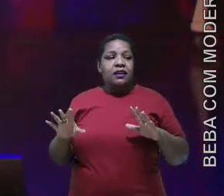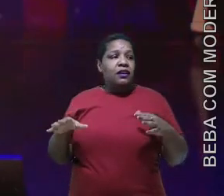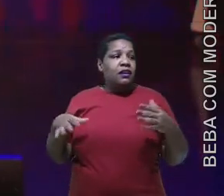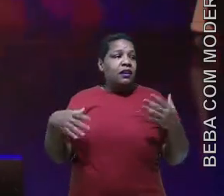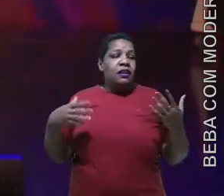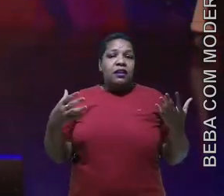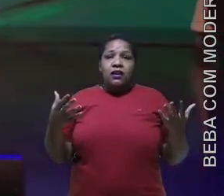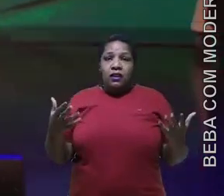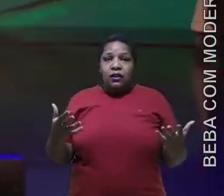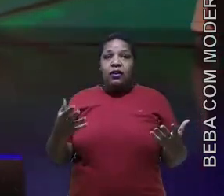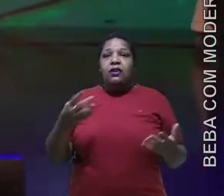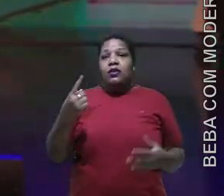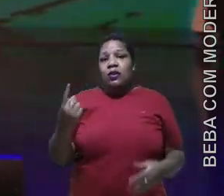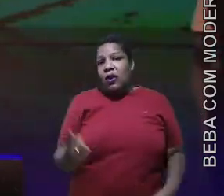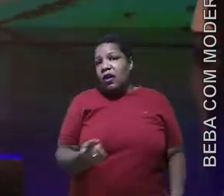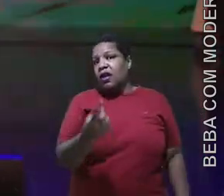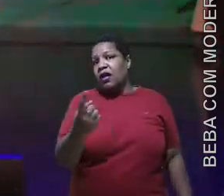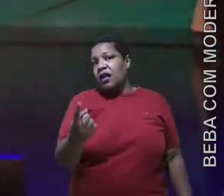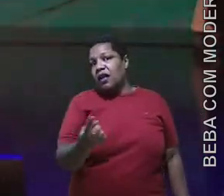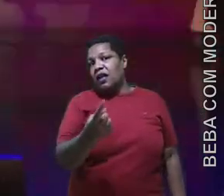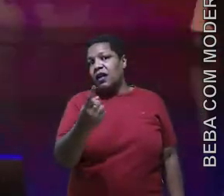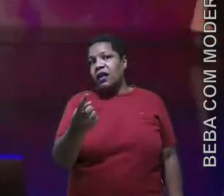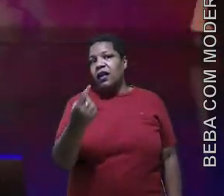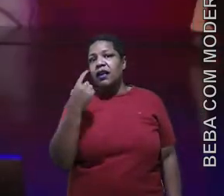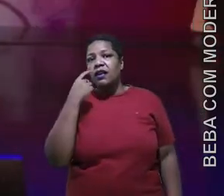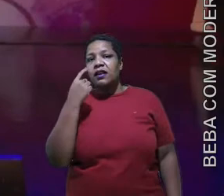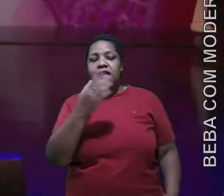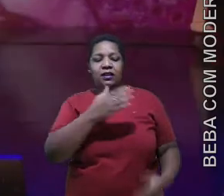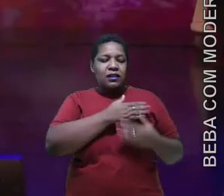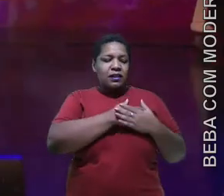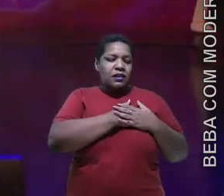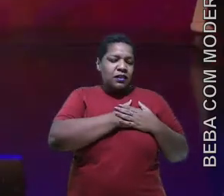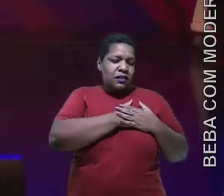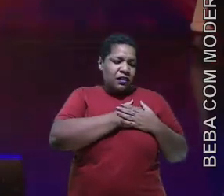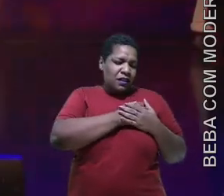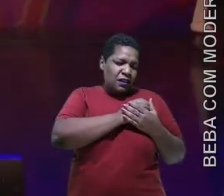também três que dando peito